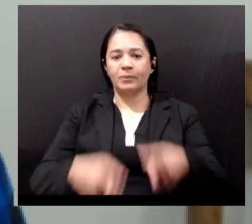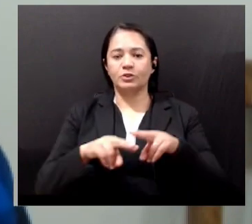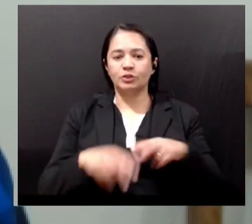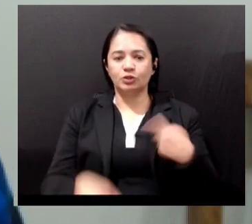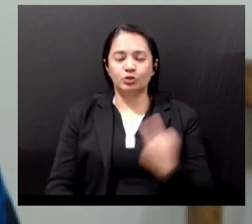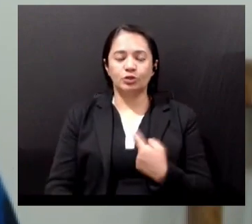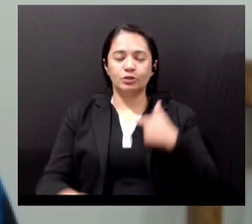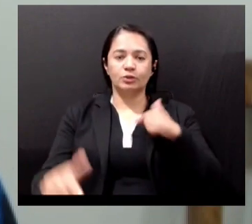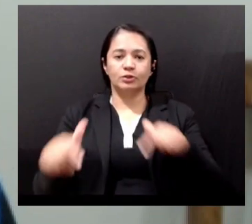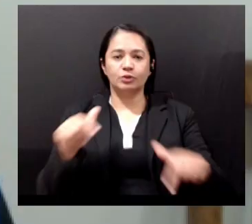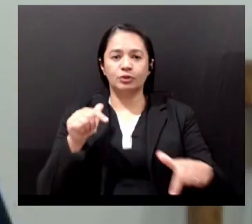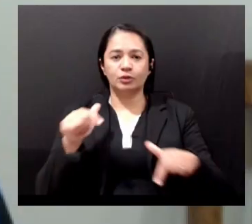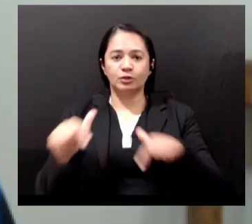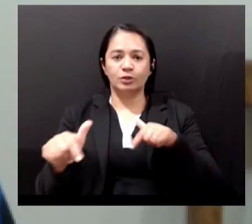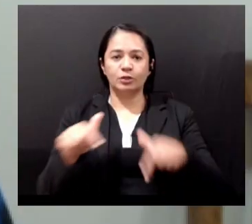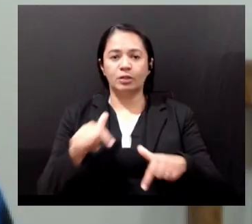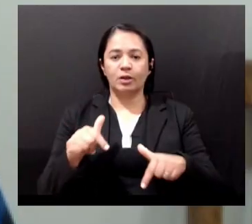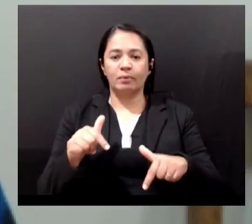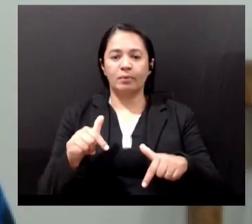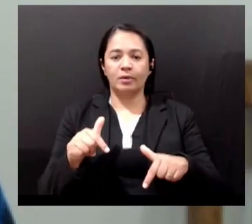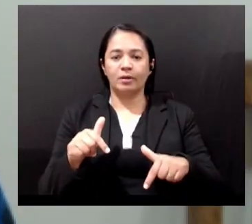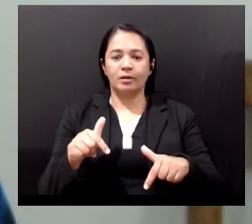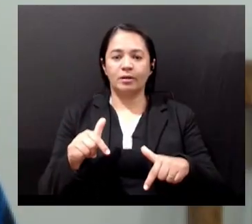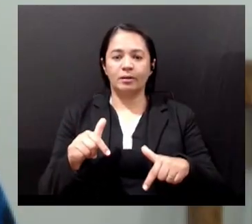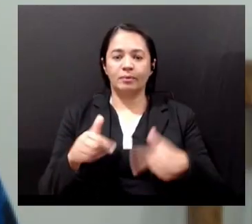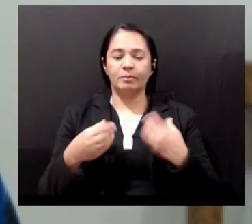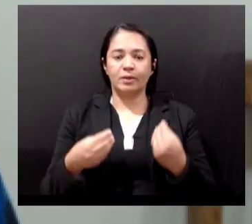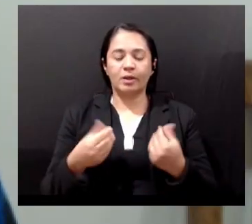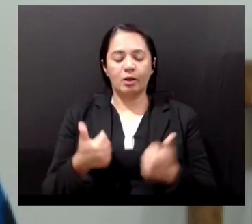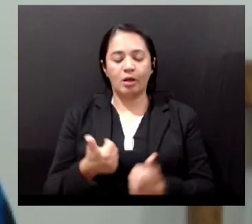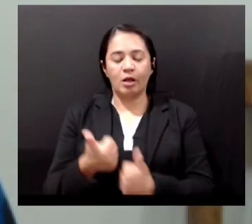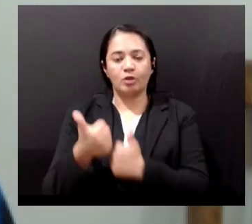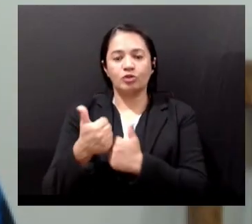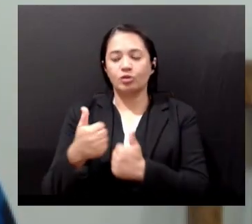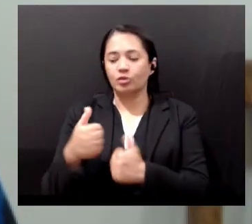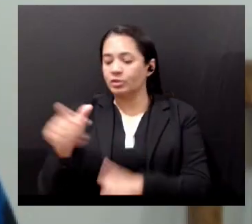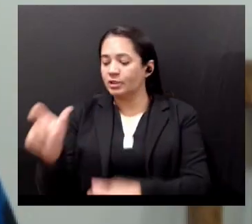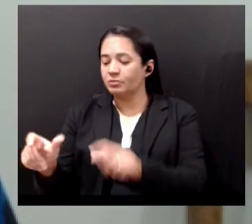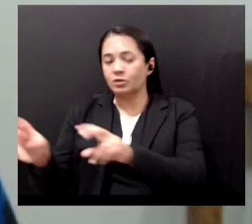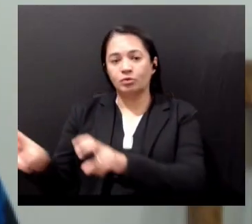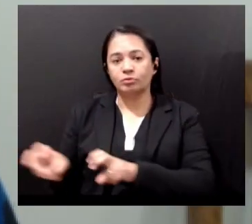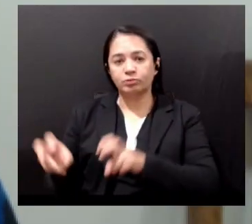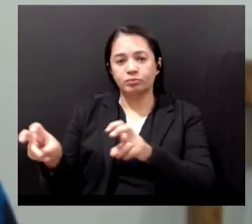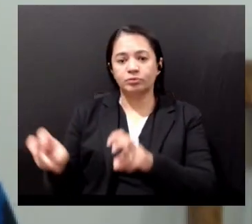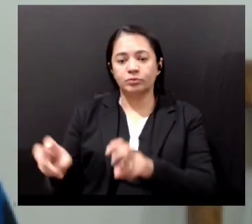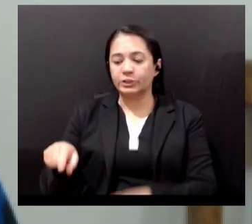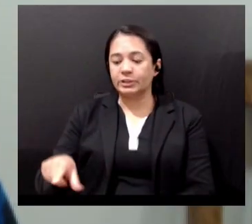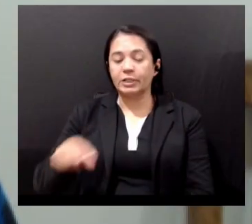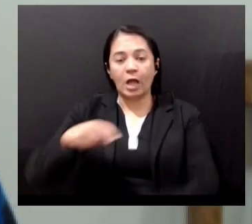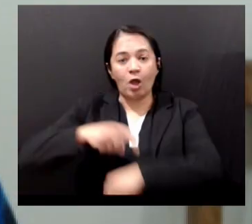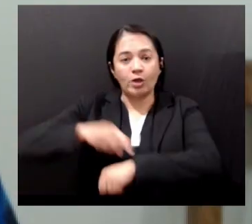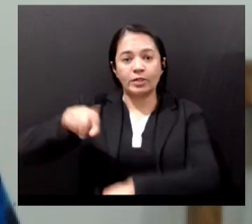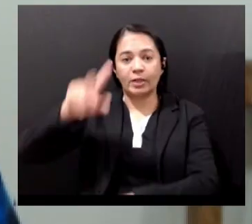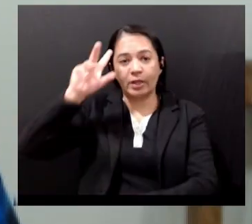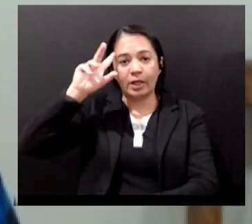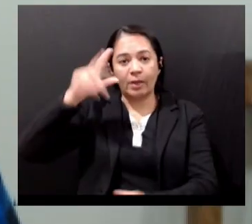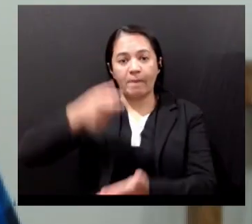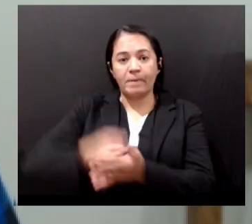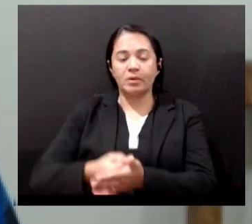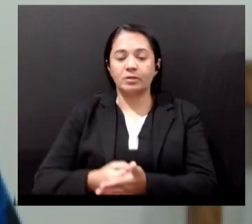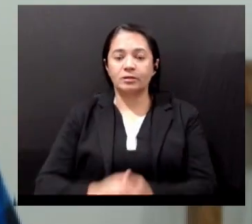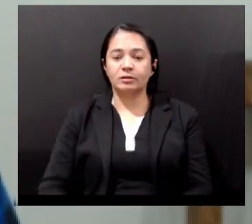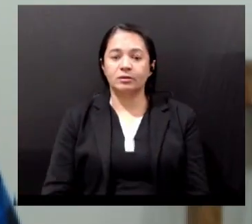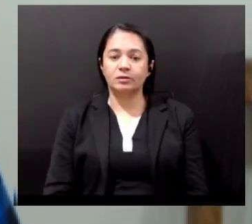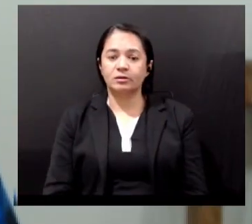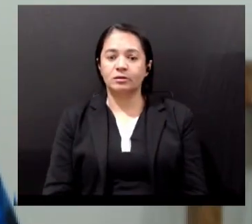que o nosso trabalho vem para auxiliar os produtores nas tomadas de decisões.